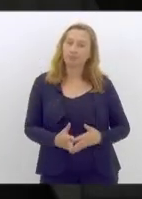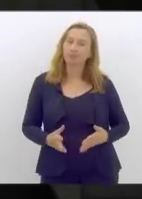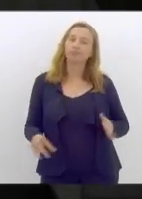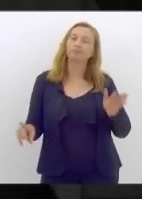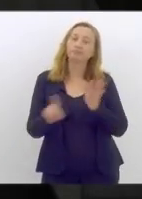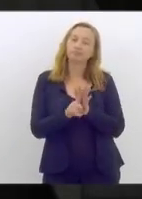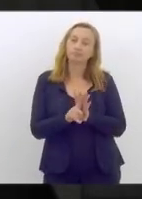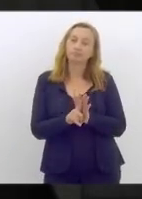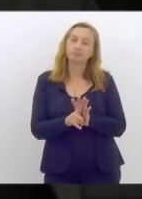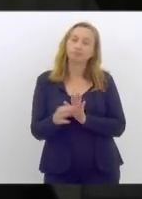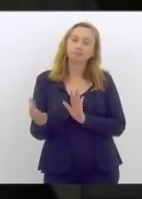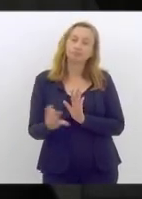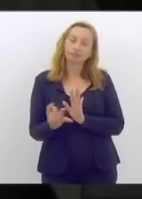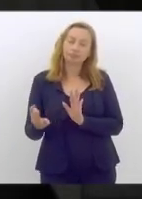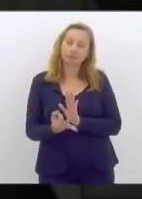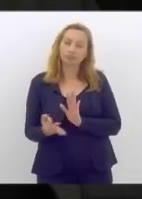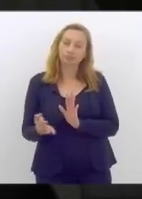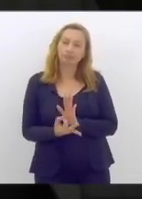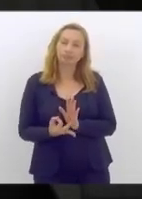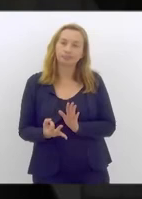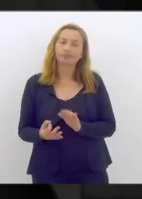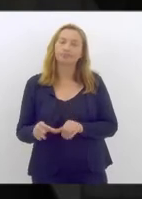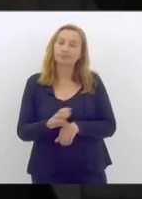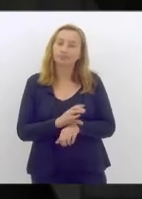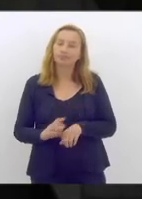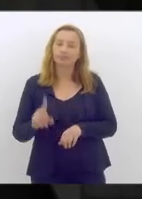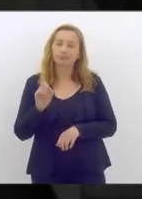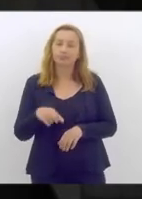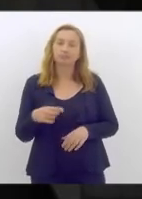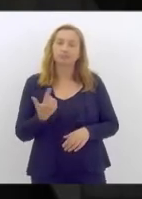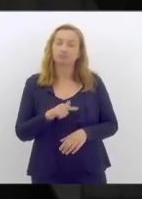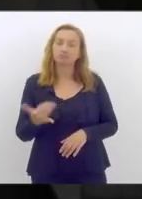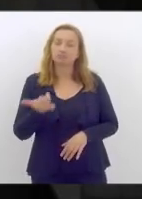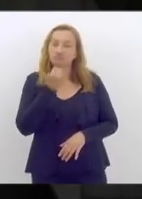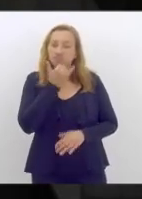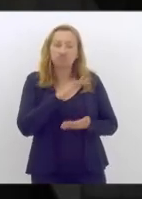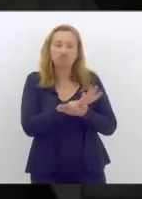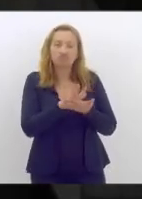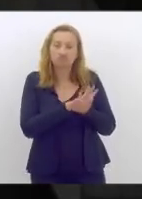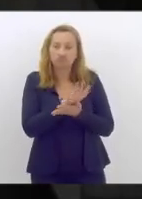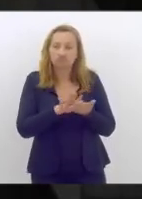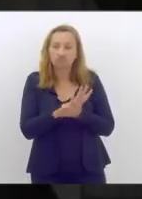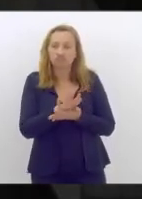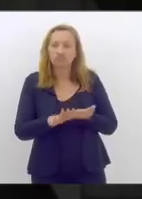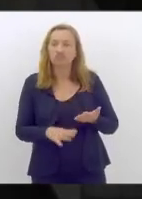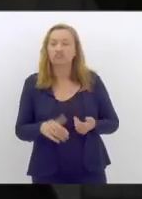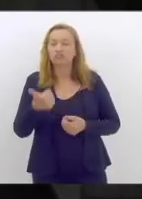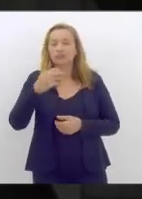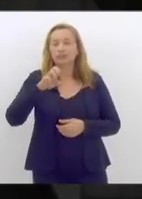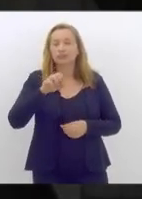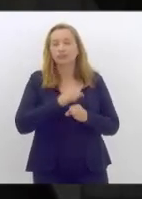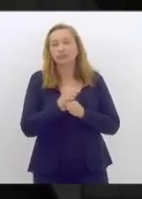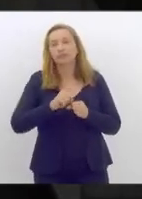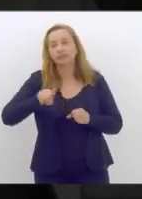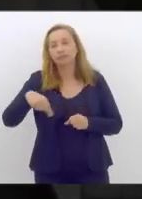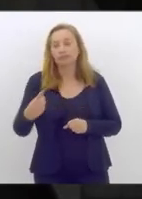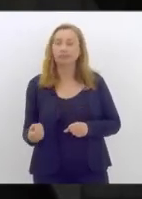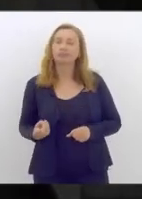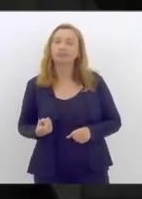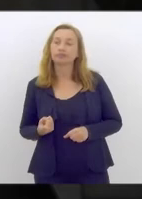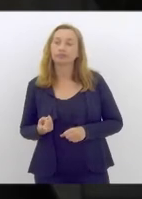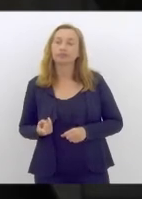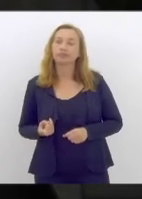a lei está em pleno vigor e é plenamente constitucional então não há mais desculpa nenhuma entretanto quase 15 anos depois da sua entrada de vigor